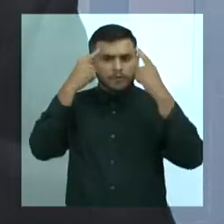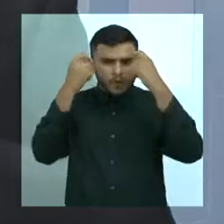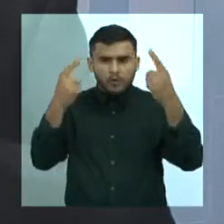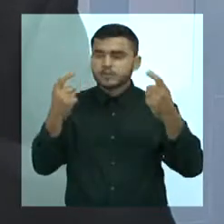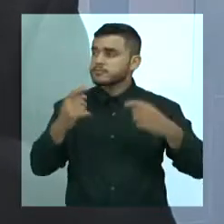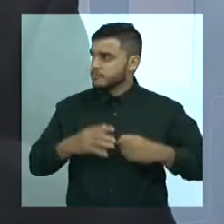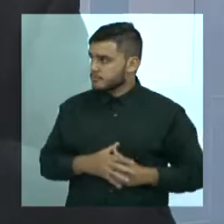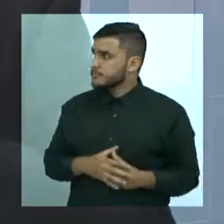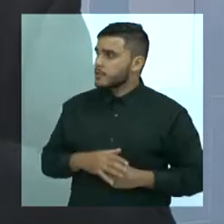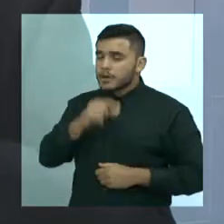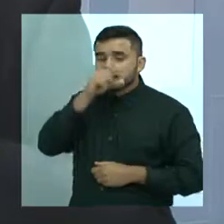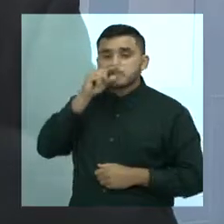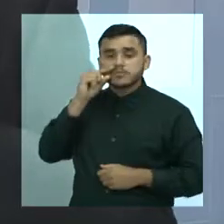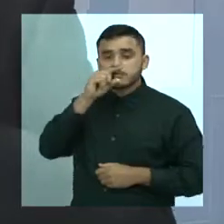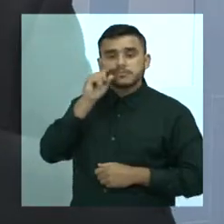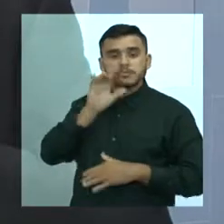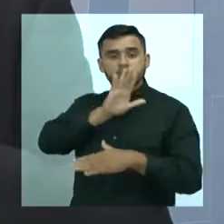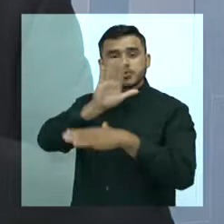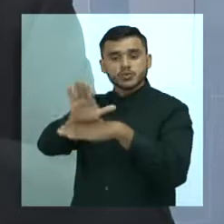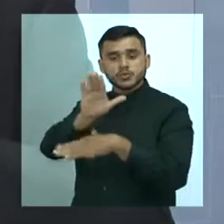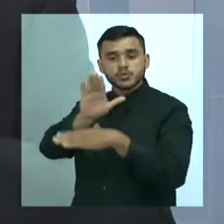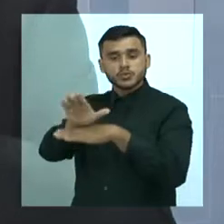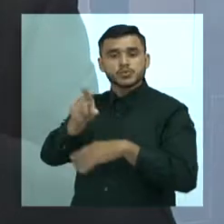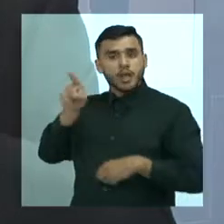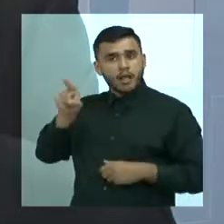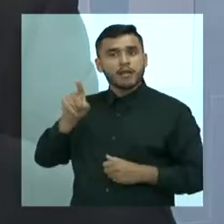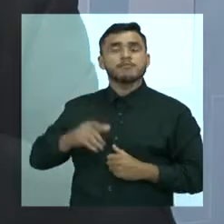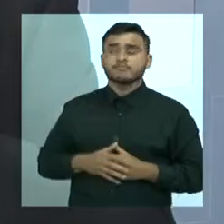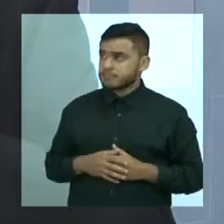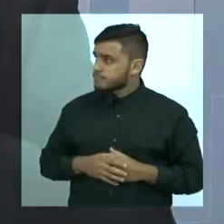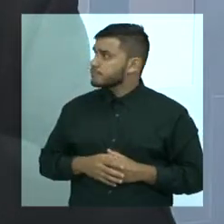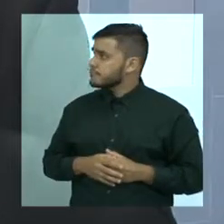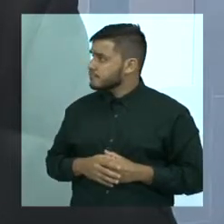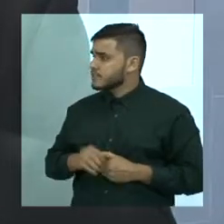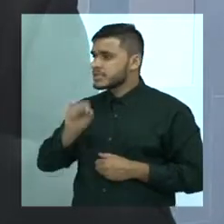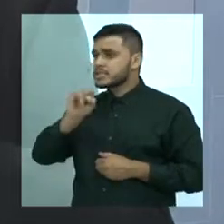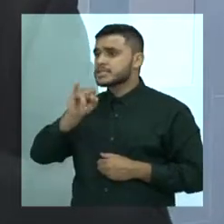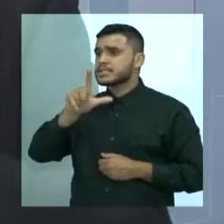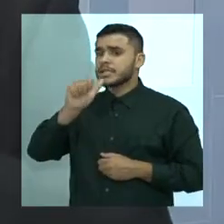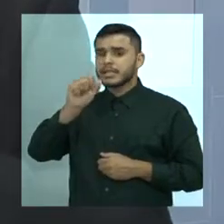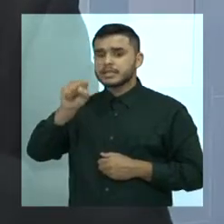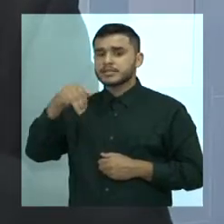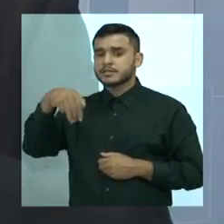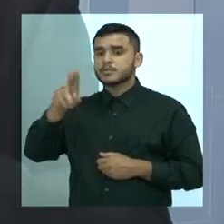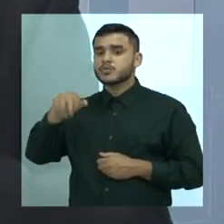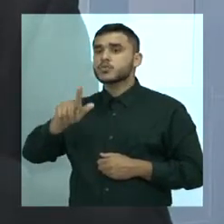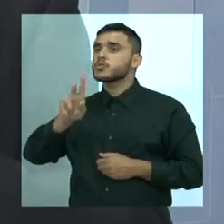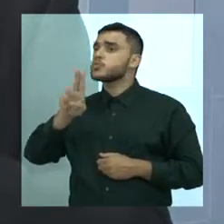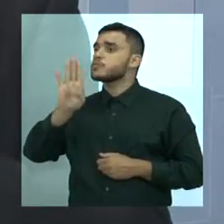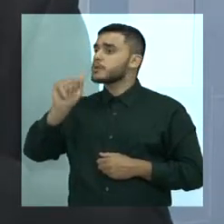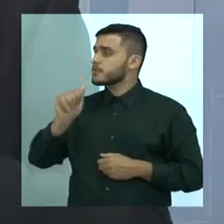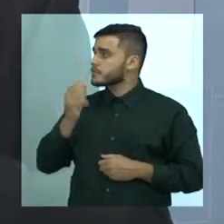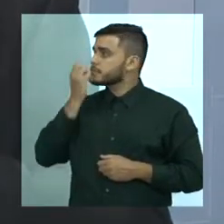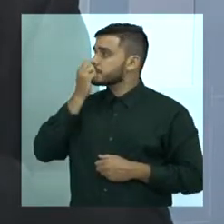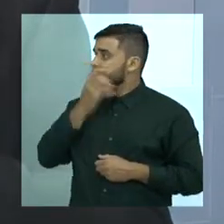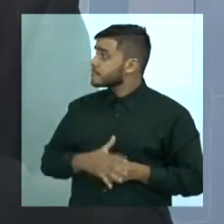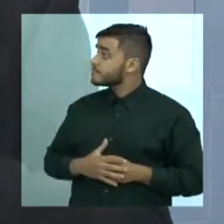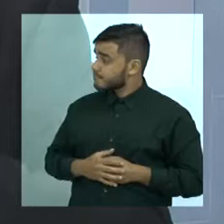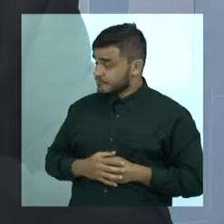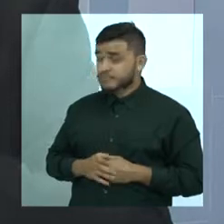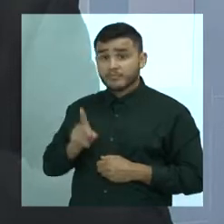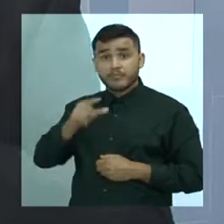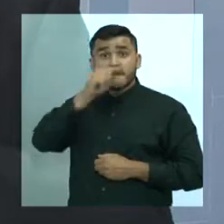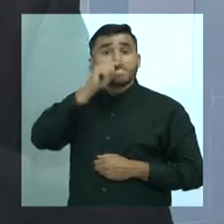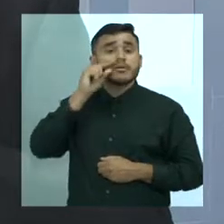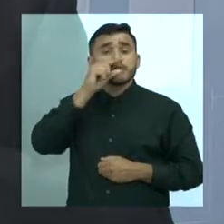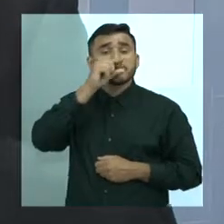dava muito auxílio ao Silas Munguba. E ele tem uma visão cristã da necessidade